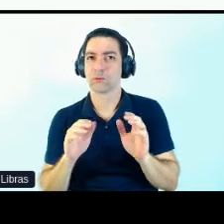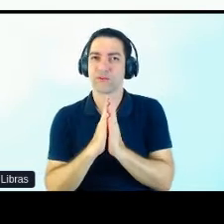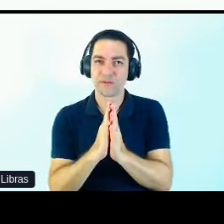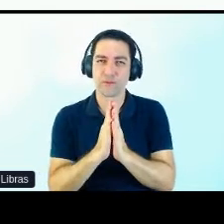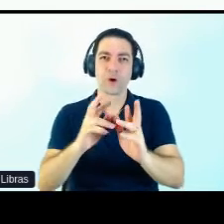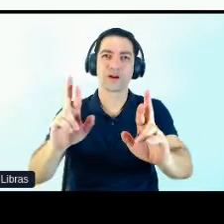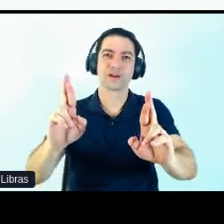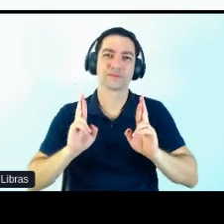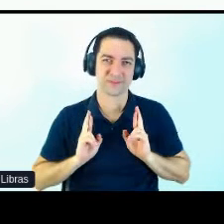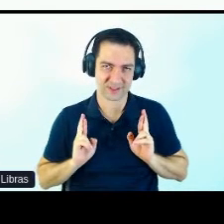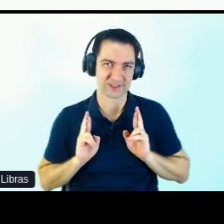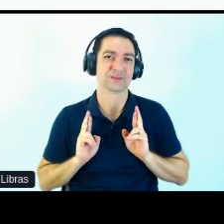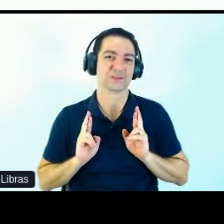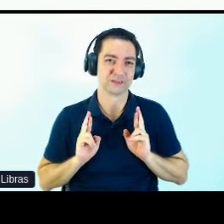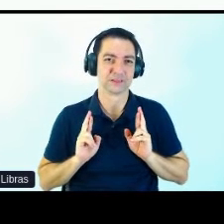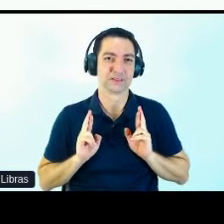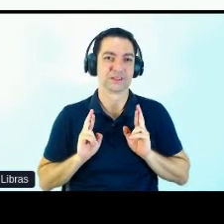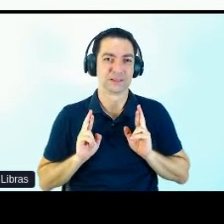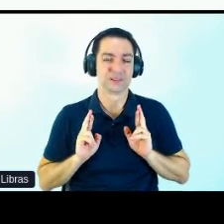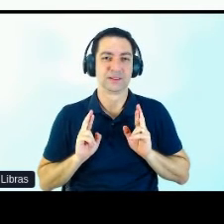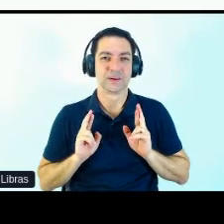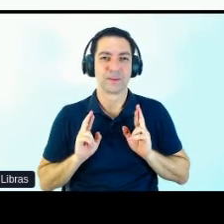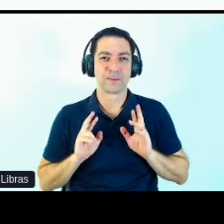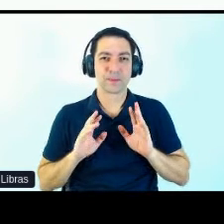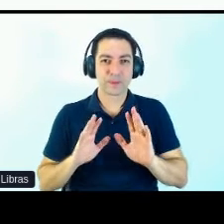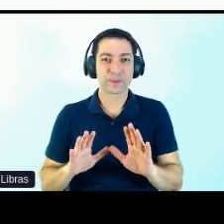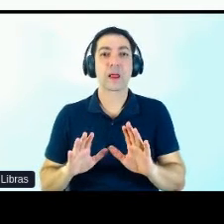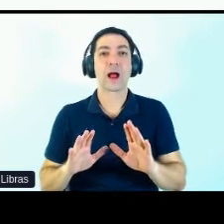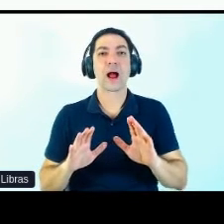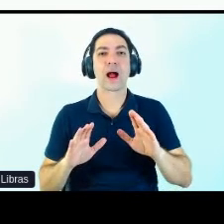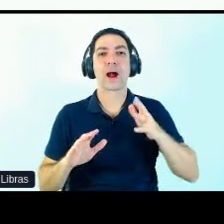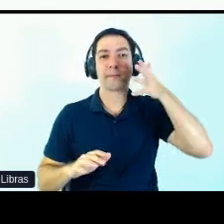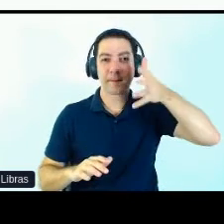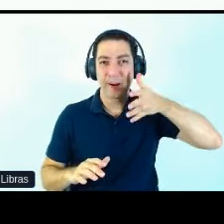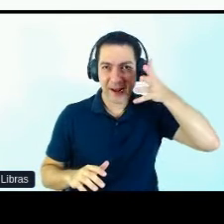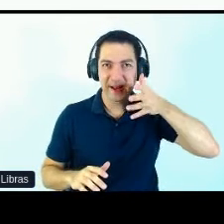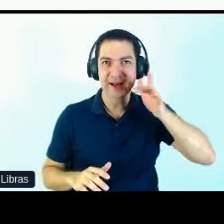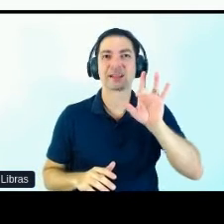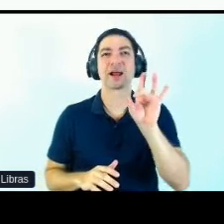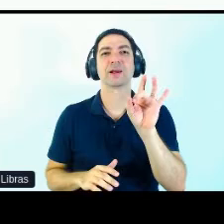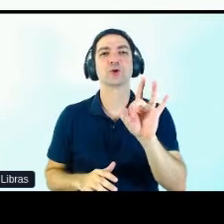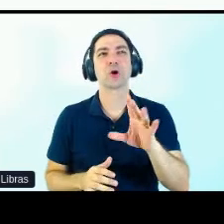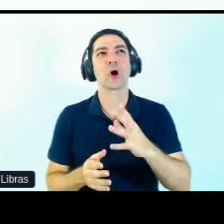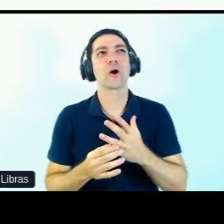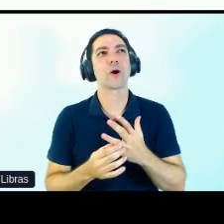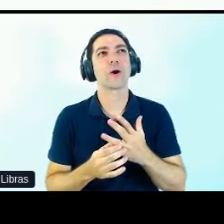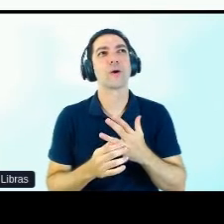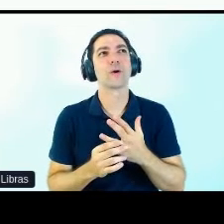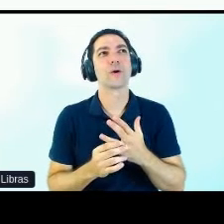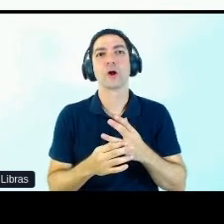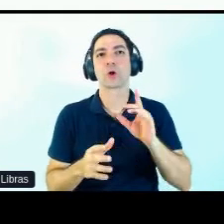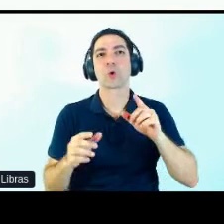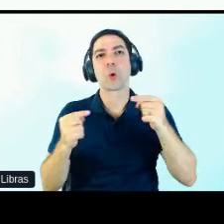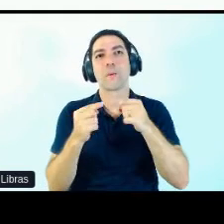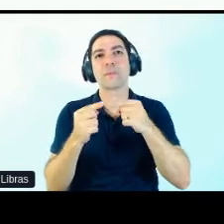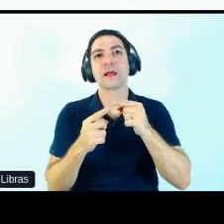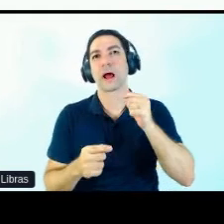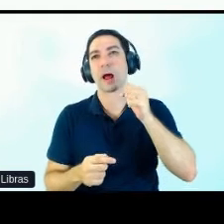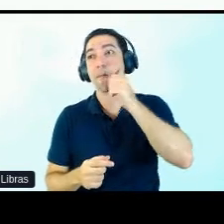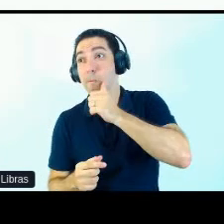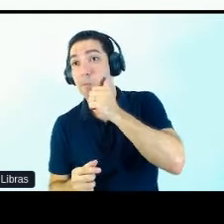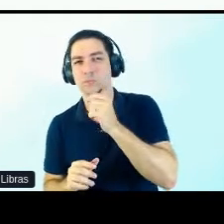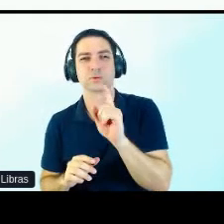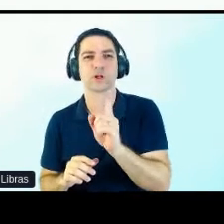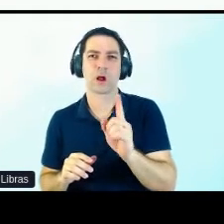uma palestra para todo mundo. Aqui vocês vão ver relatos reais que podem acontecer na vida de vocês e vocês nem